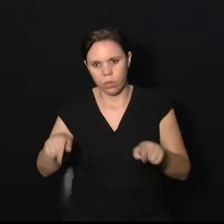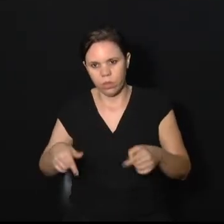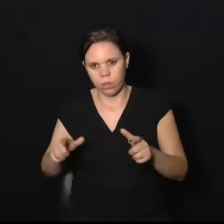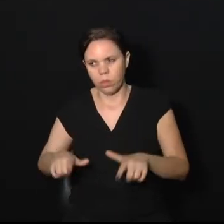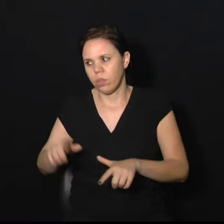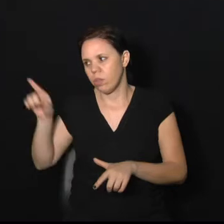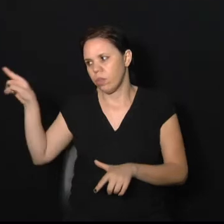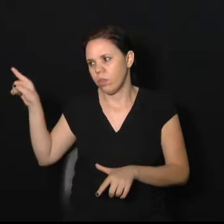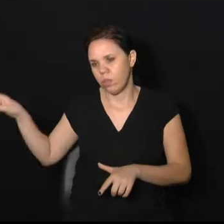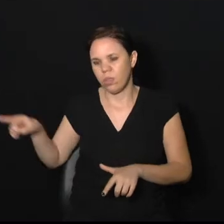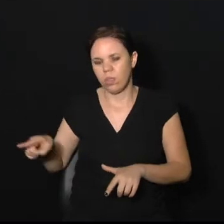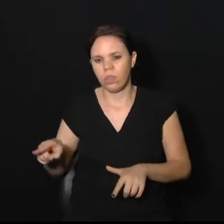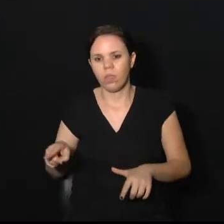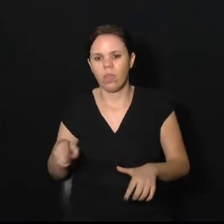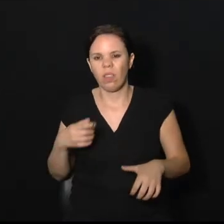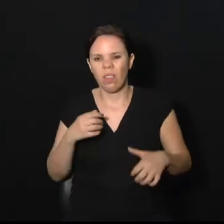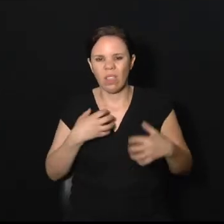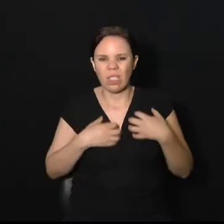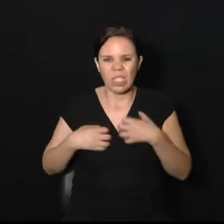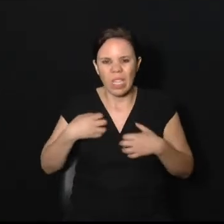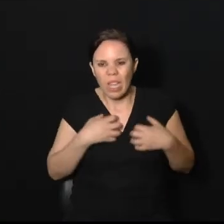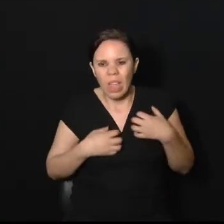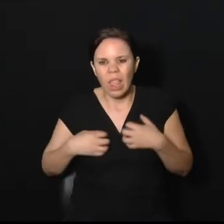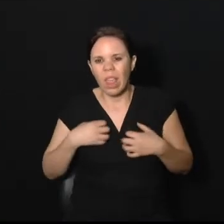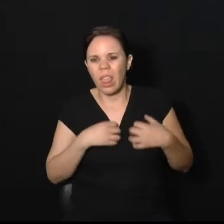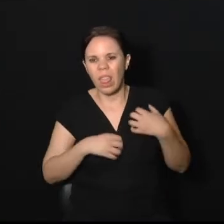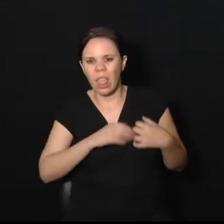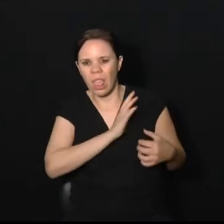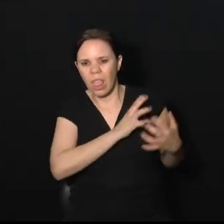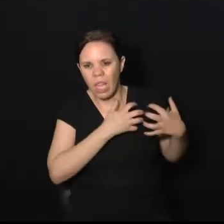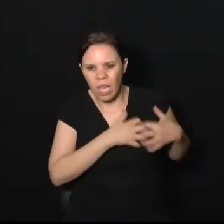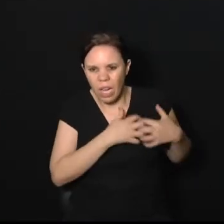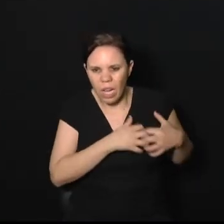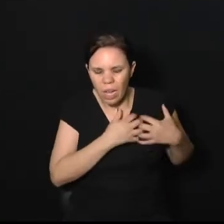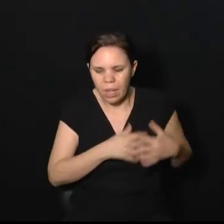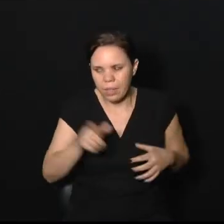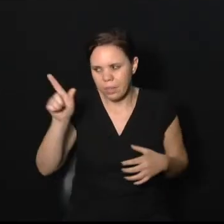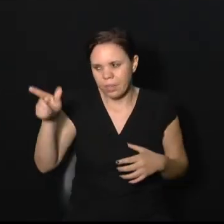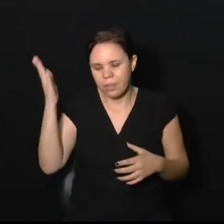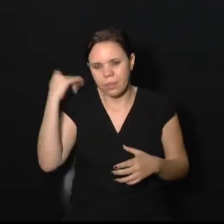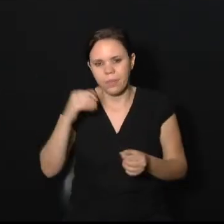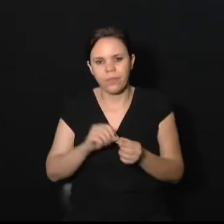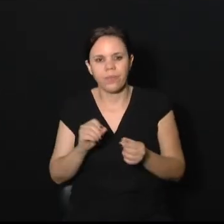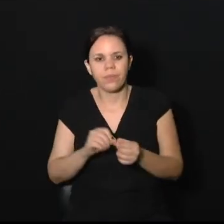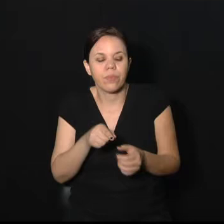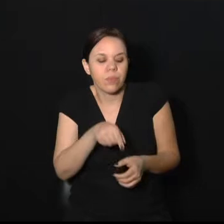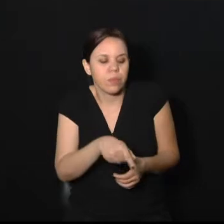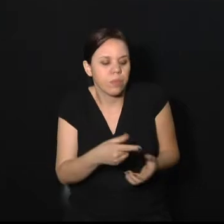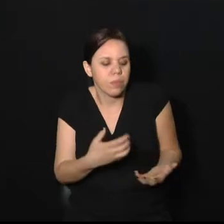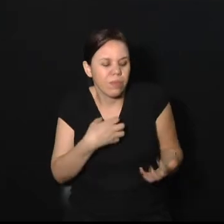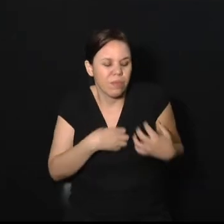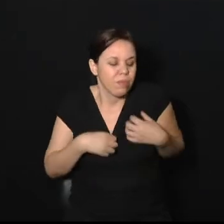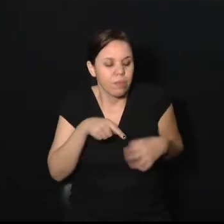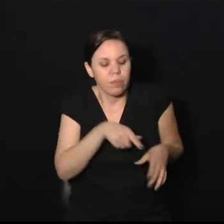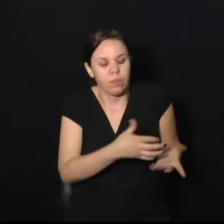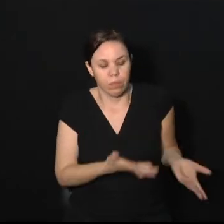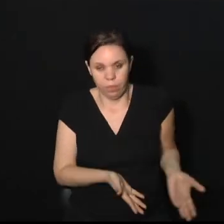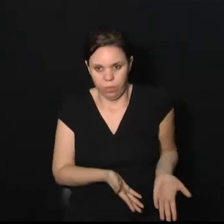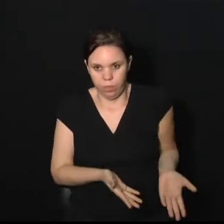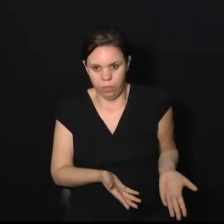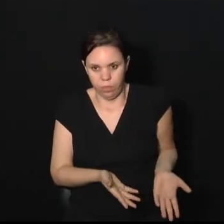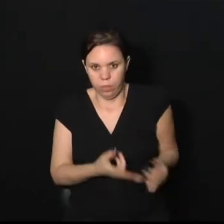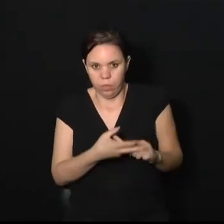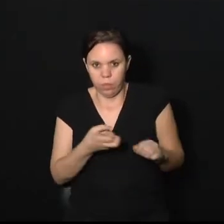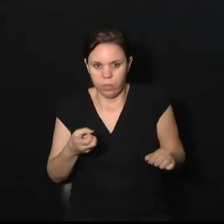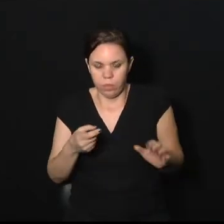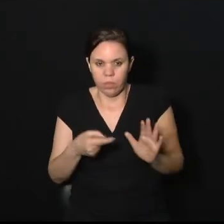ali do lado, a gente tem uma pessoa que sabe fazer os primeiros socorros, e a gente só não sabe que a pessoa está passando mal ali. Então, o aplicativo toca,